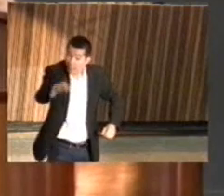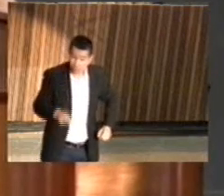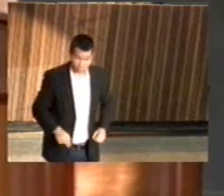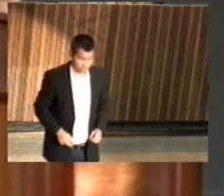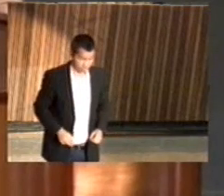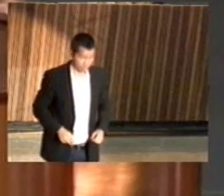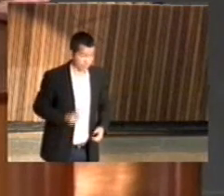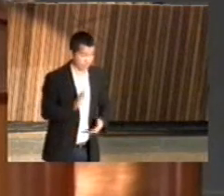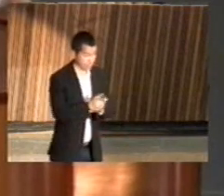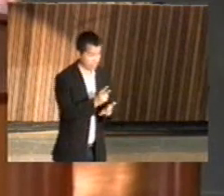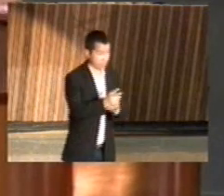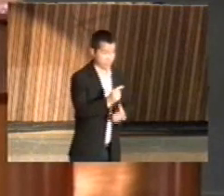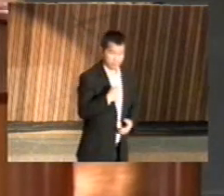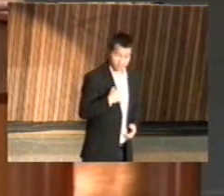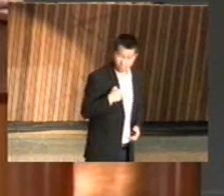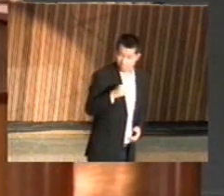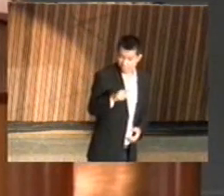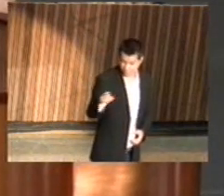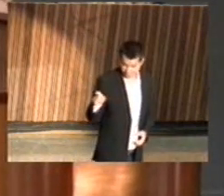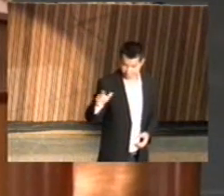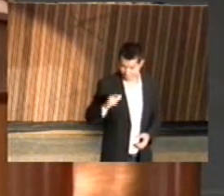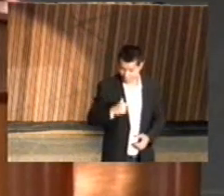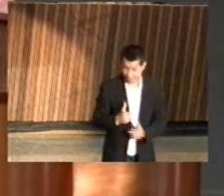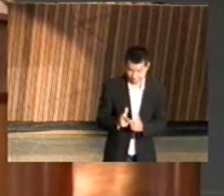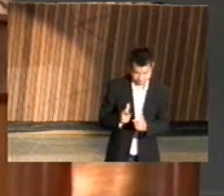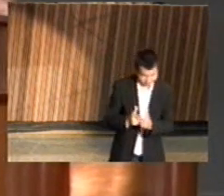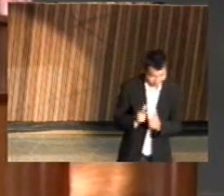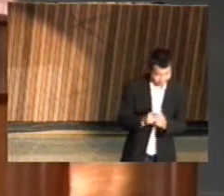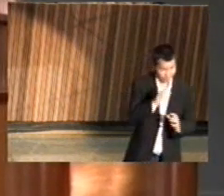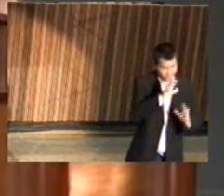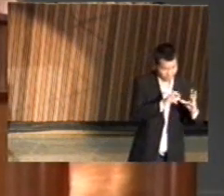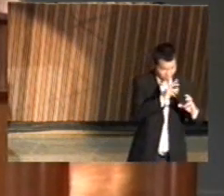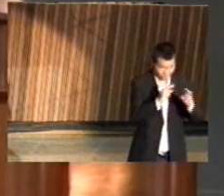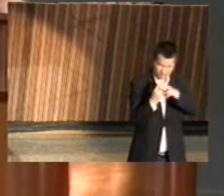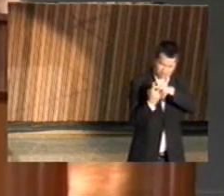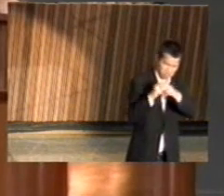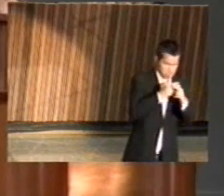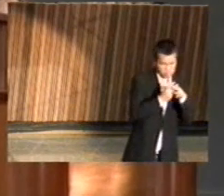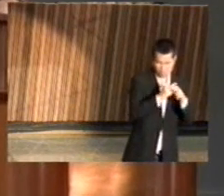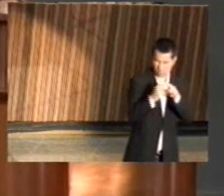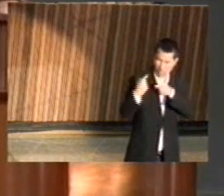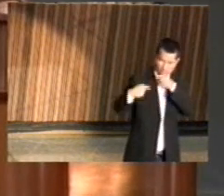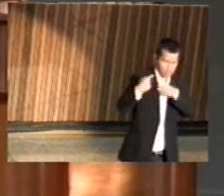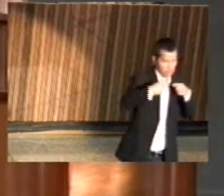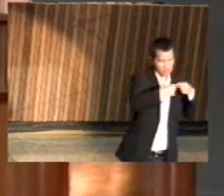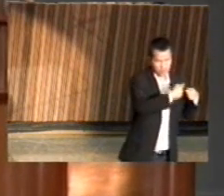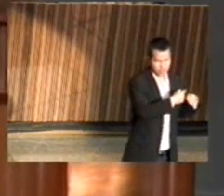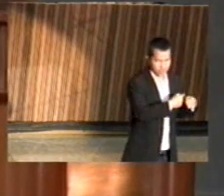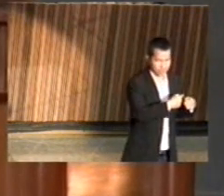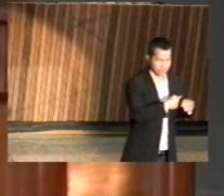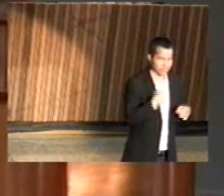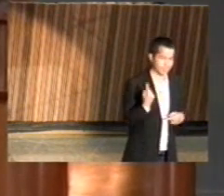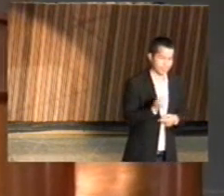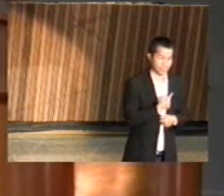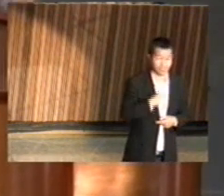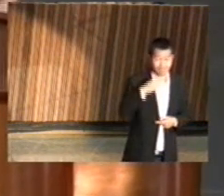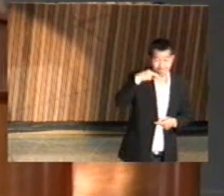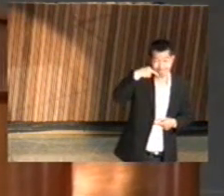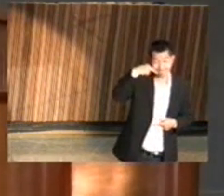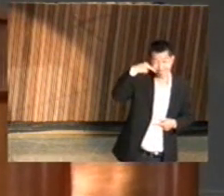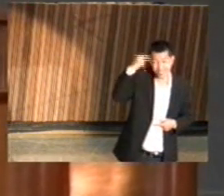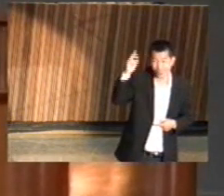Mas ao contrário, a unidade e o amor entre os irmãos leva as pessoas a serem o bom perfume